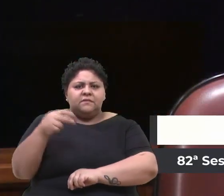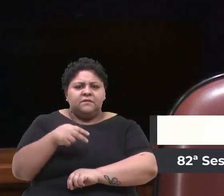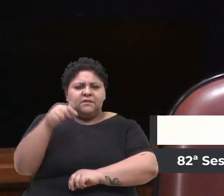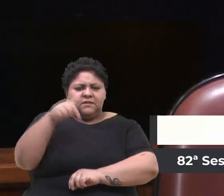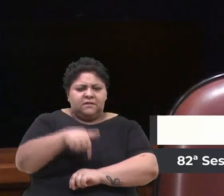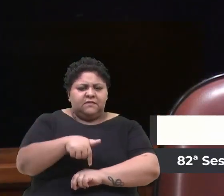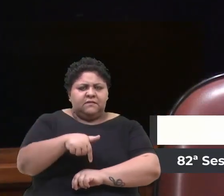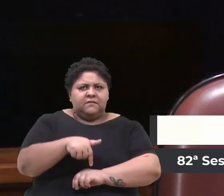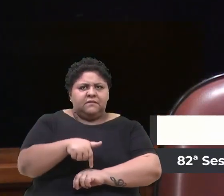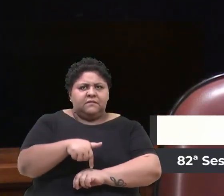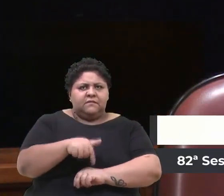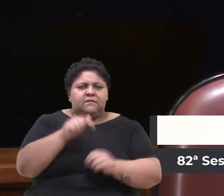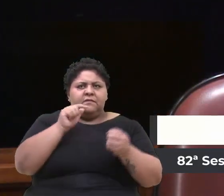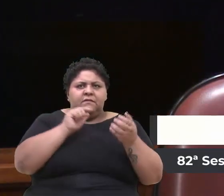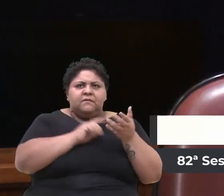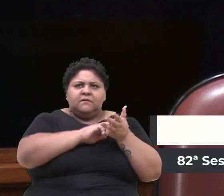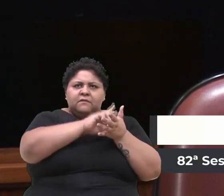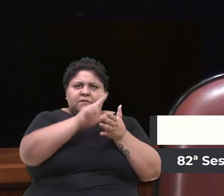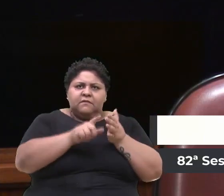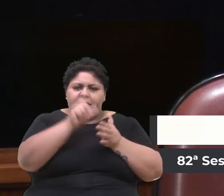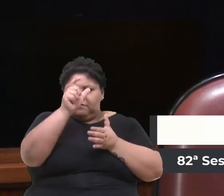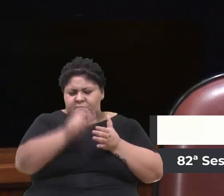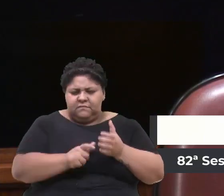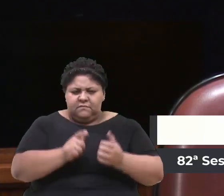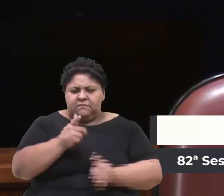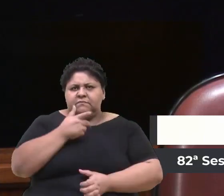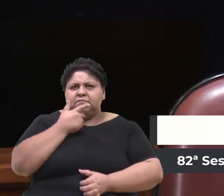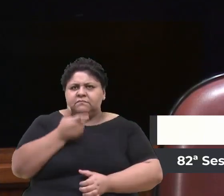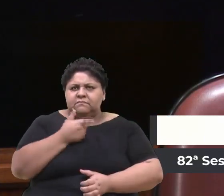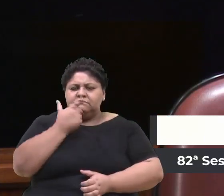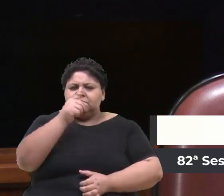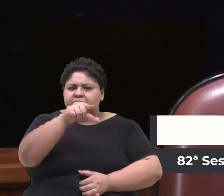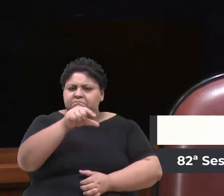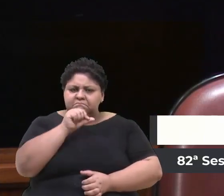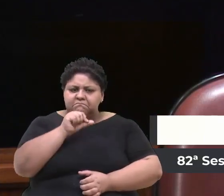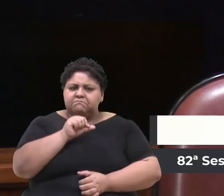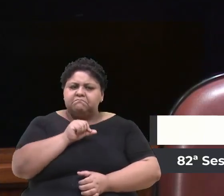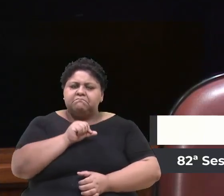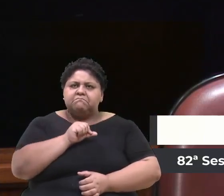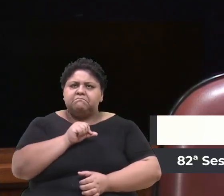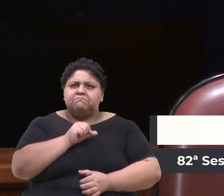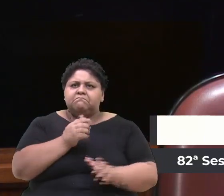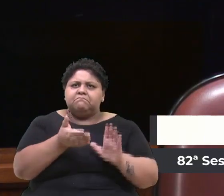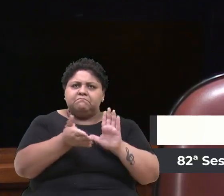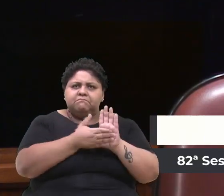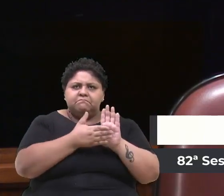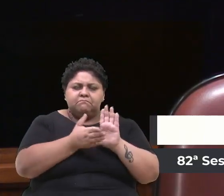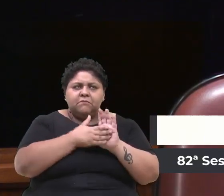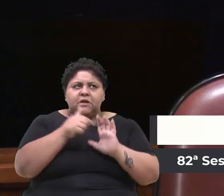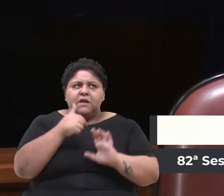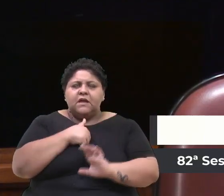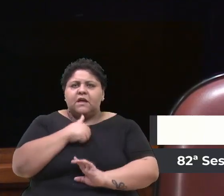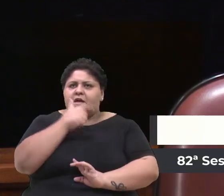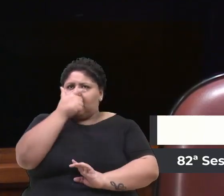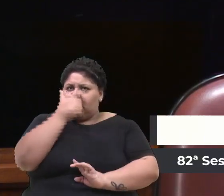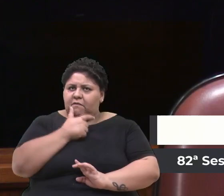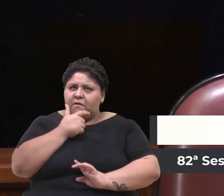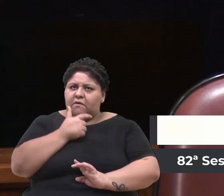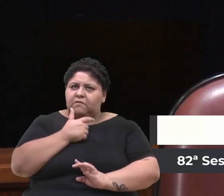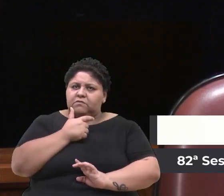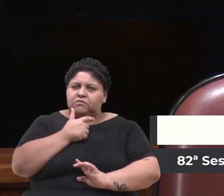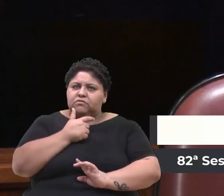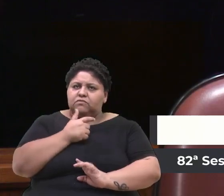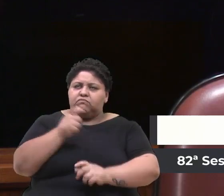várias pessoas falando, sugerindo questões do plano. Eu acho louvável que o governo